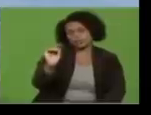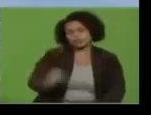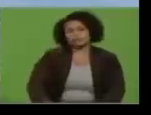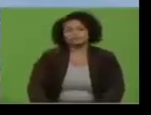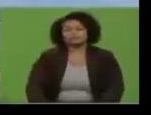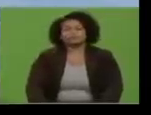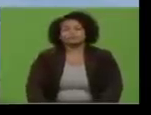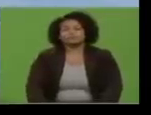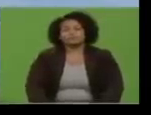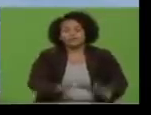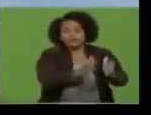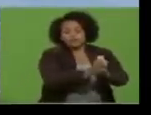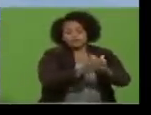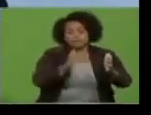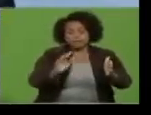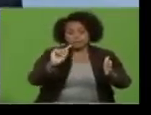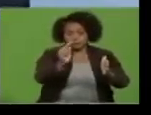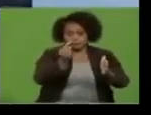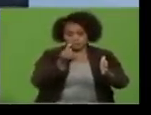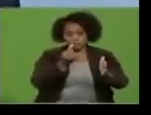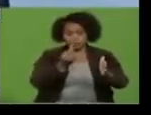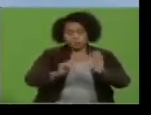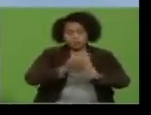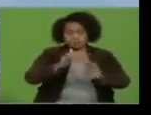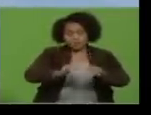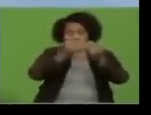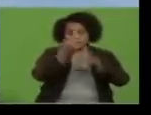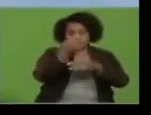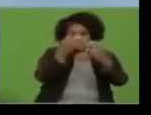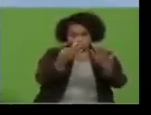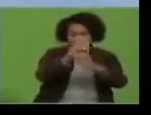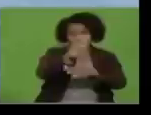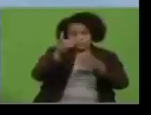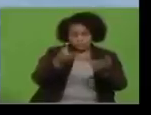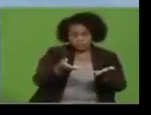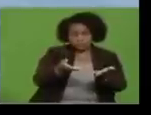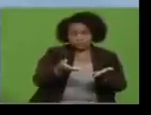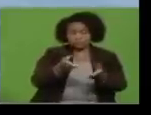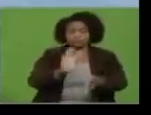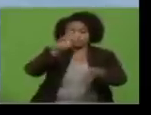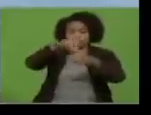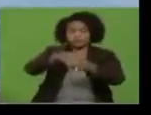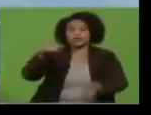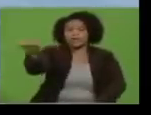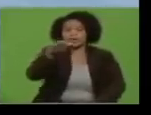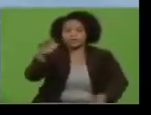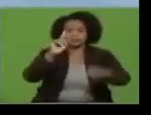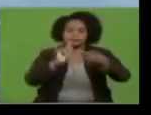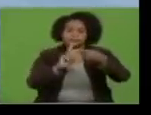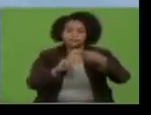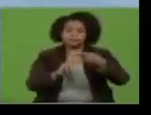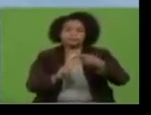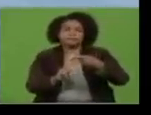A fase 1, que começa a 18 deste mês, abrange as seguintes áreas: